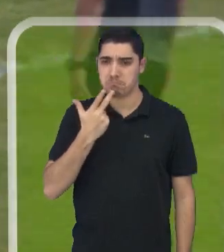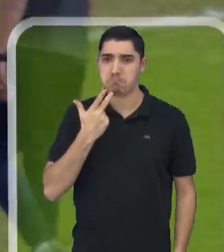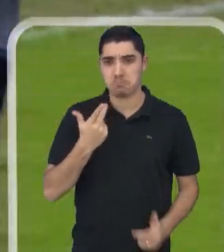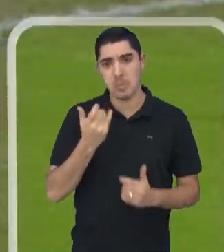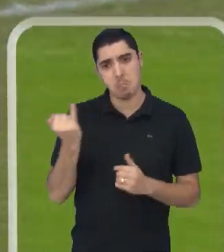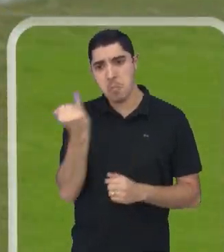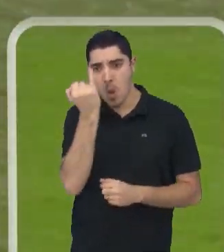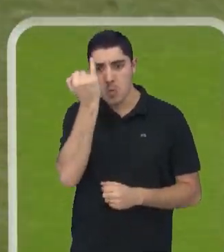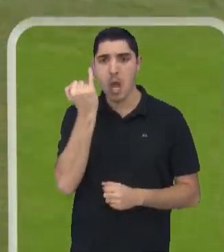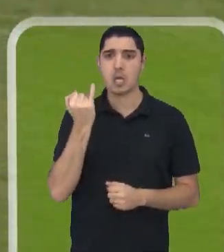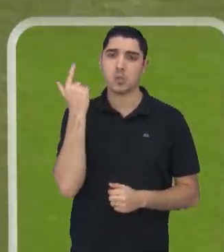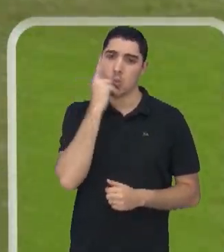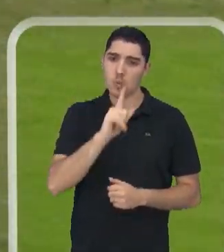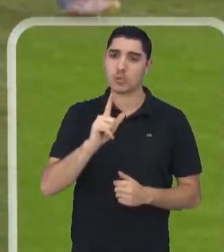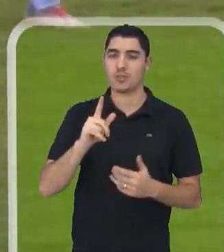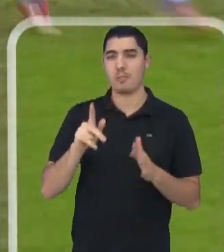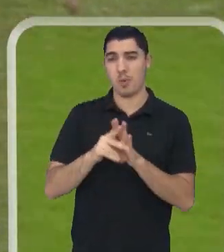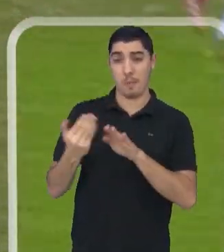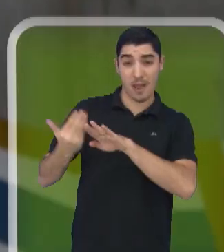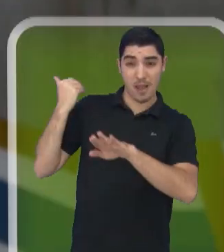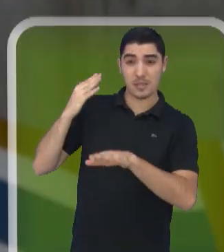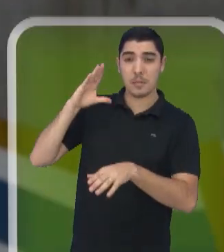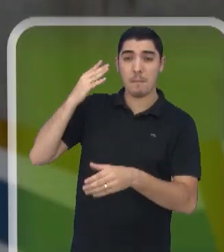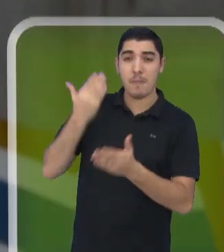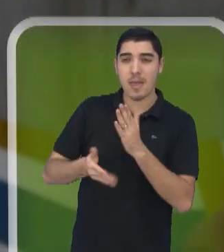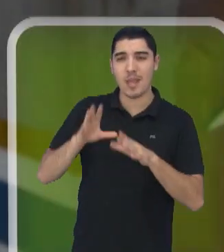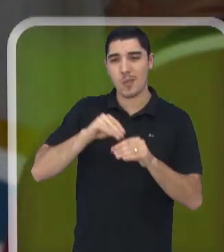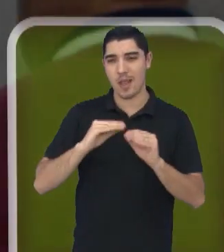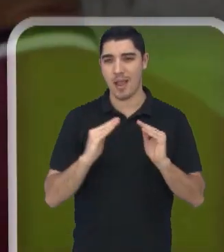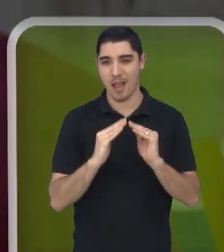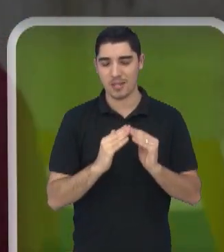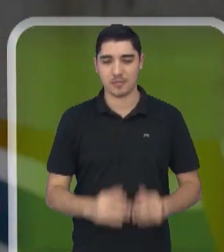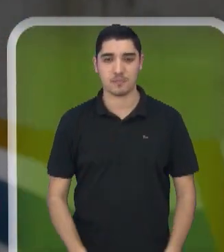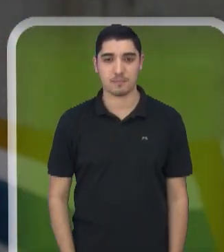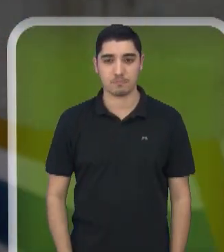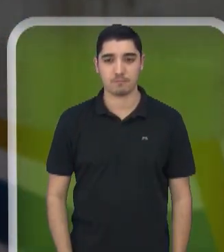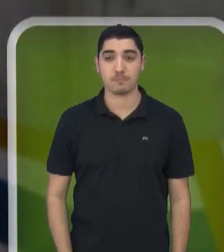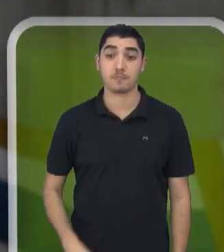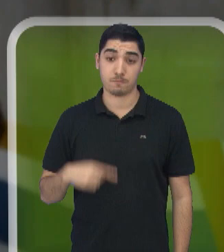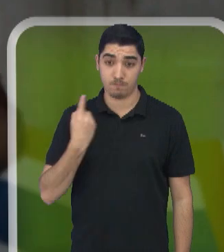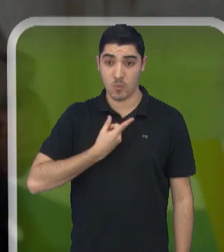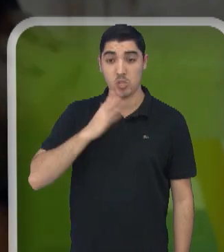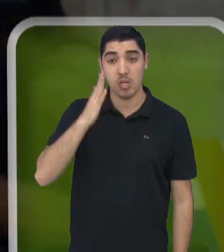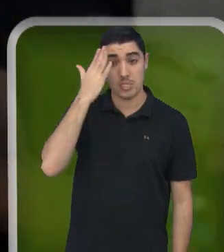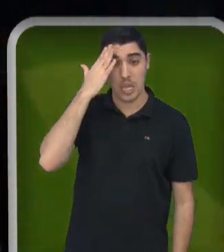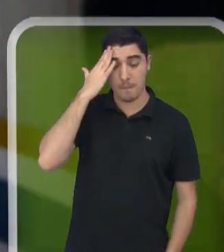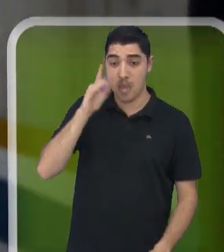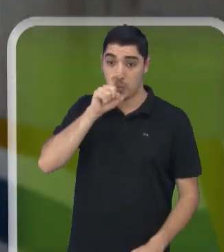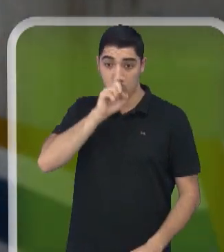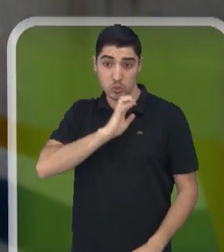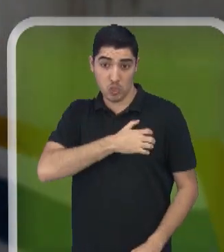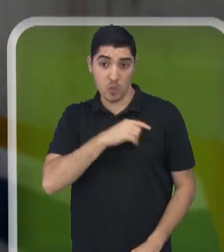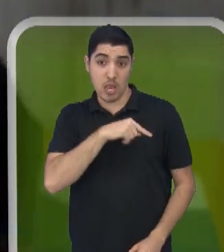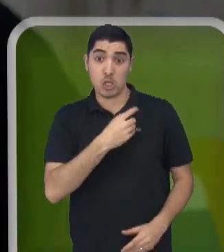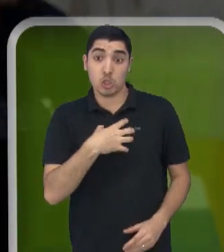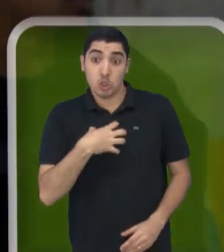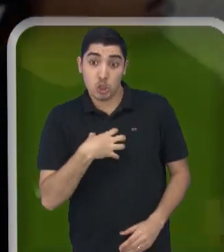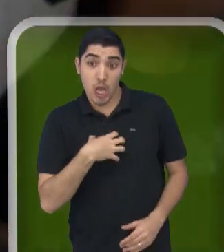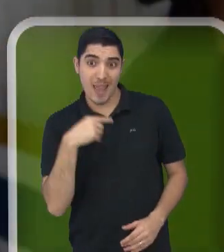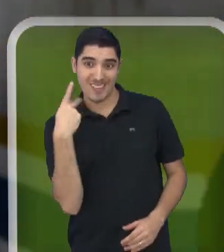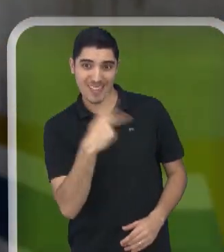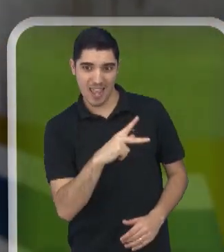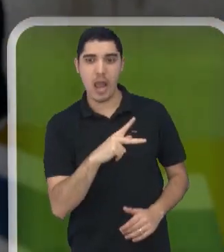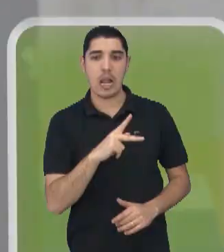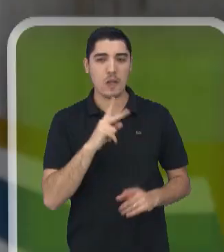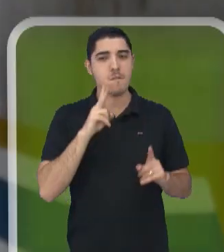reabilitação importante após uma derrota em casa. Mas a gente já veio sabendo como que o São José jogasse, então a gente soube segurar o resultado para